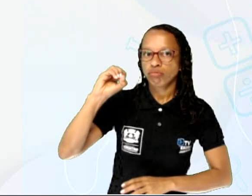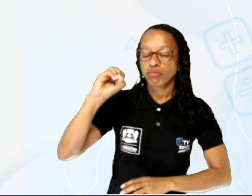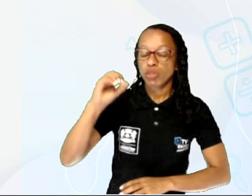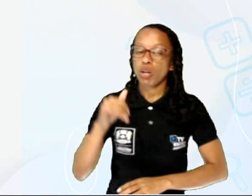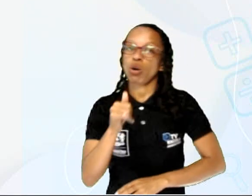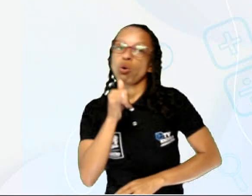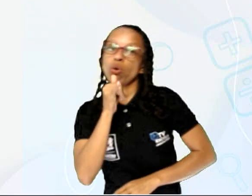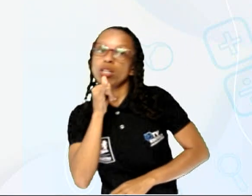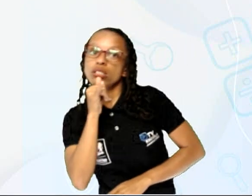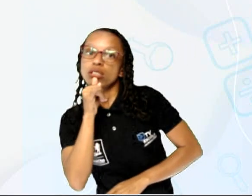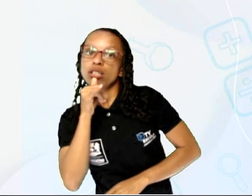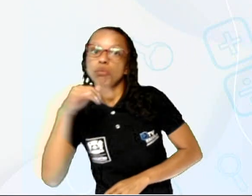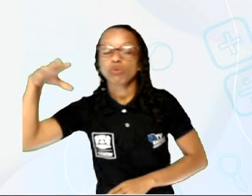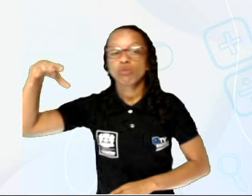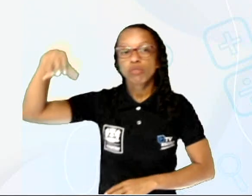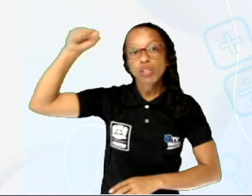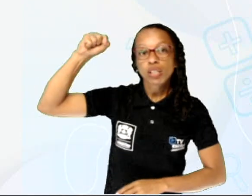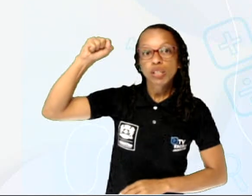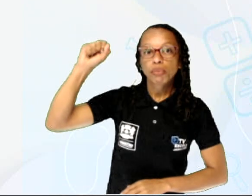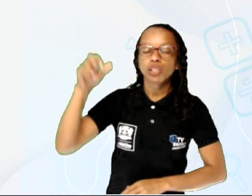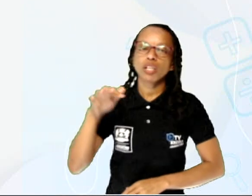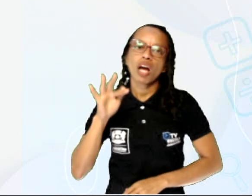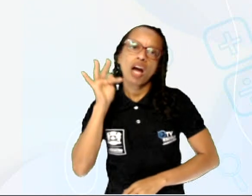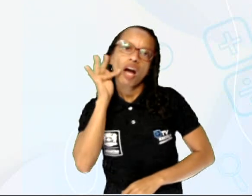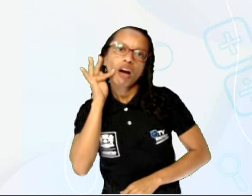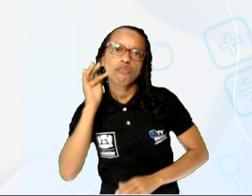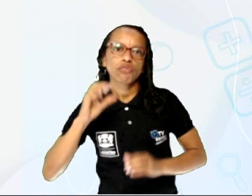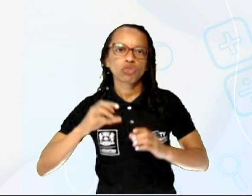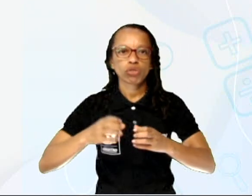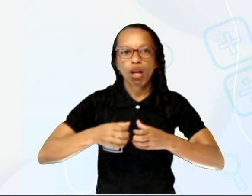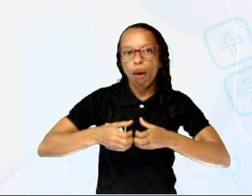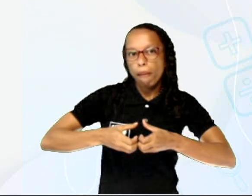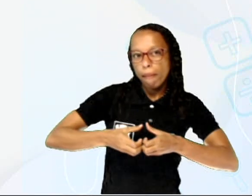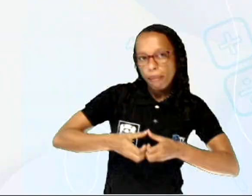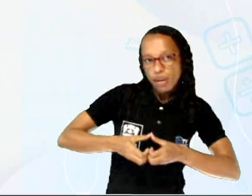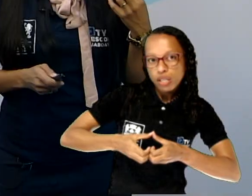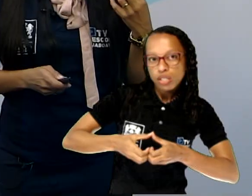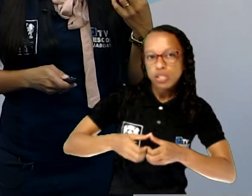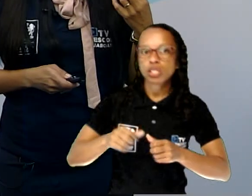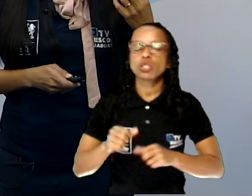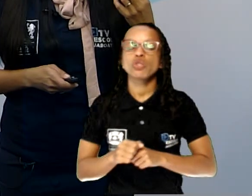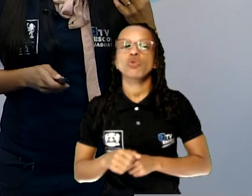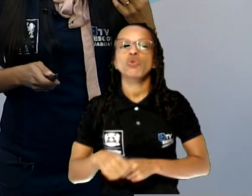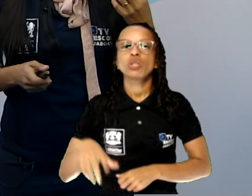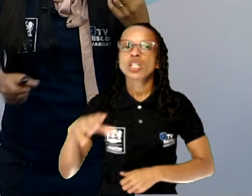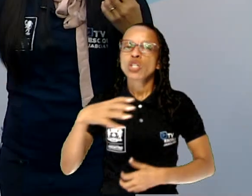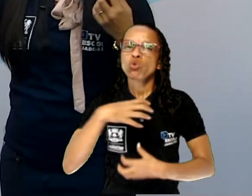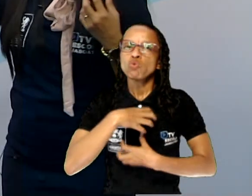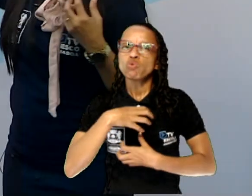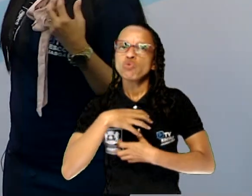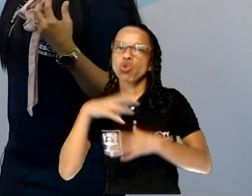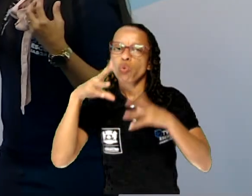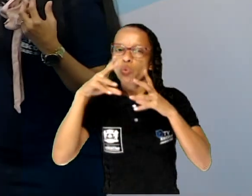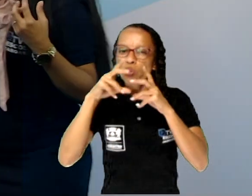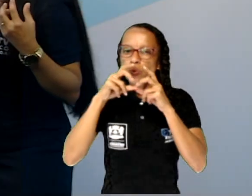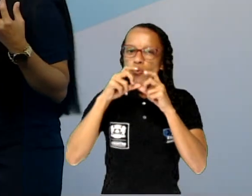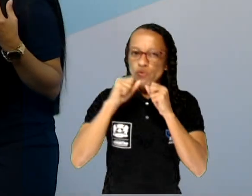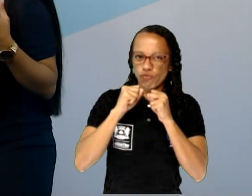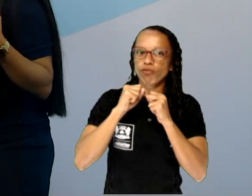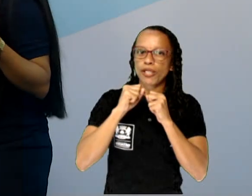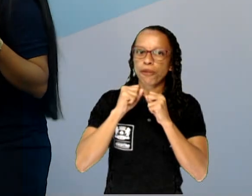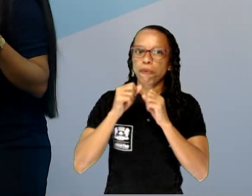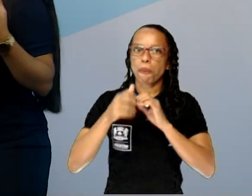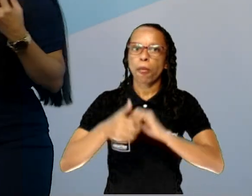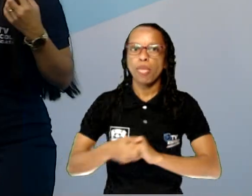lâmpada, pêssego, supôs. E tem um timbre mais fechado. Olha ele aqui, bem grandão para vocês